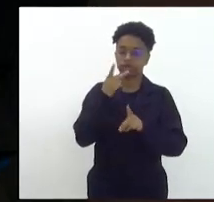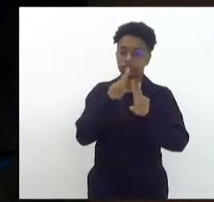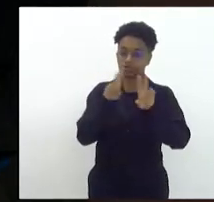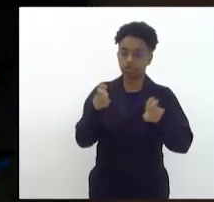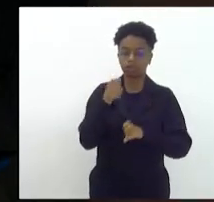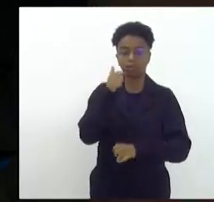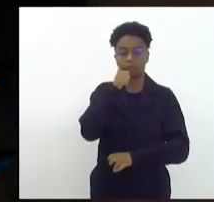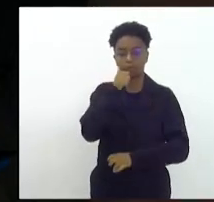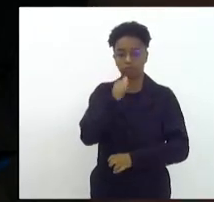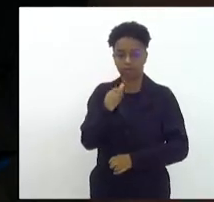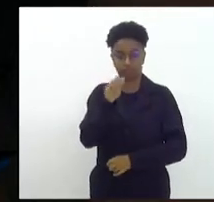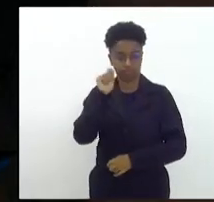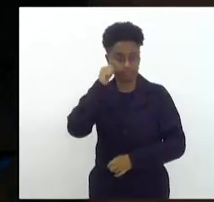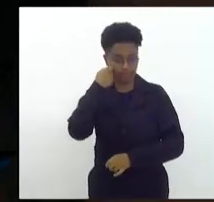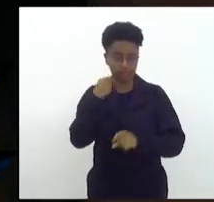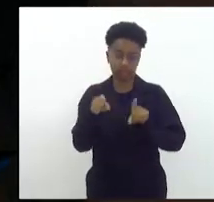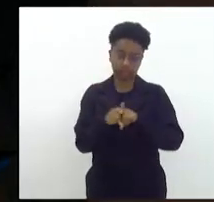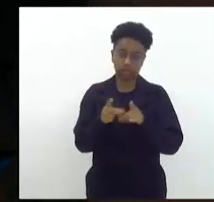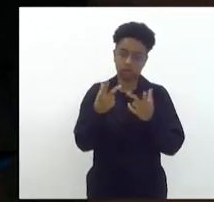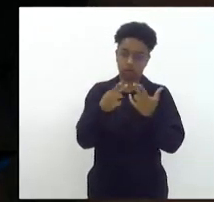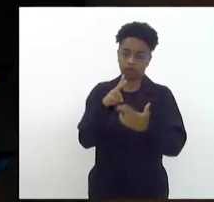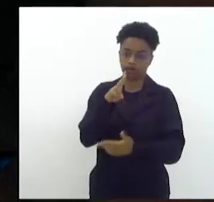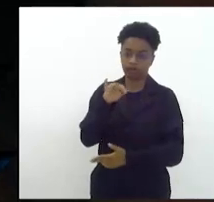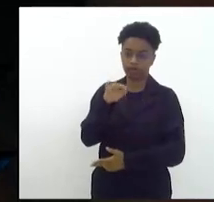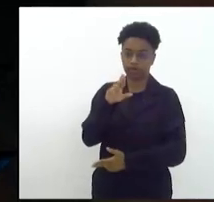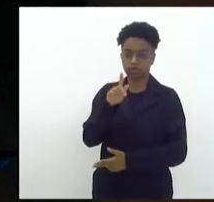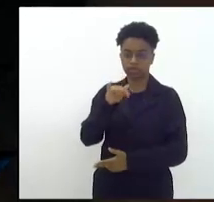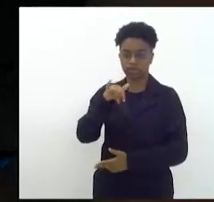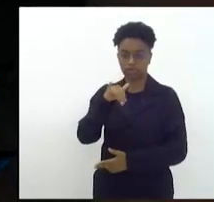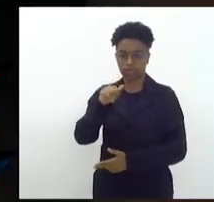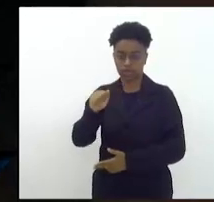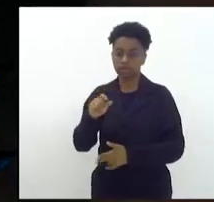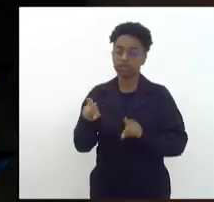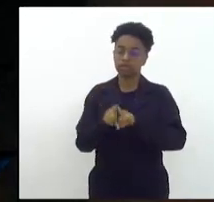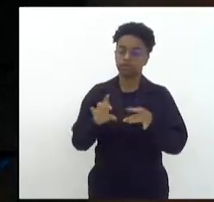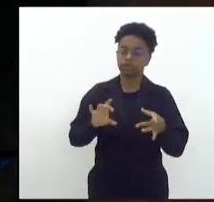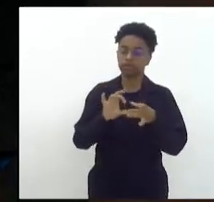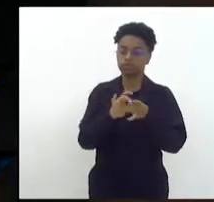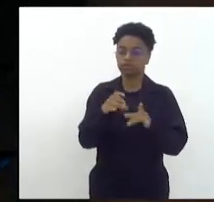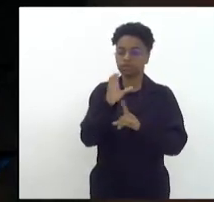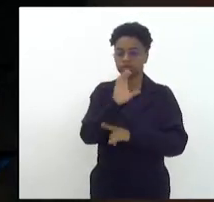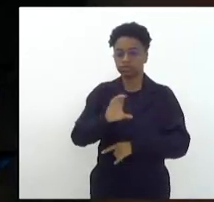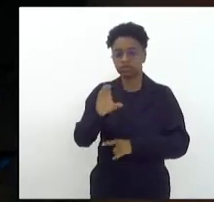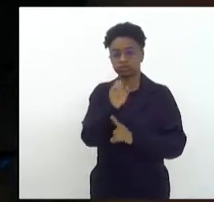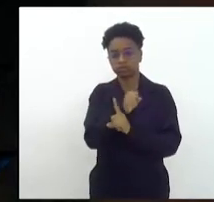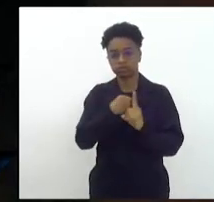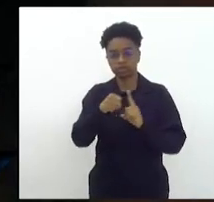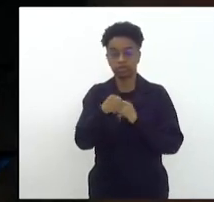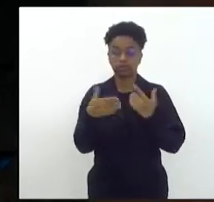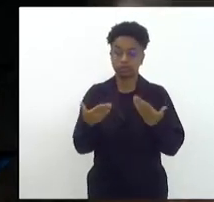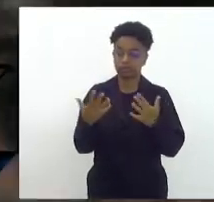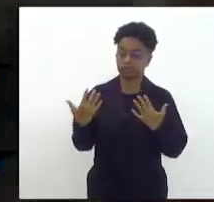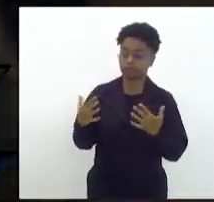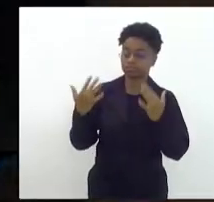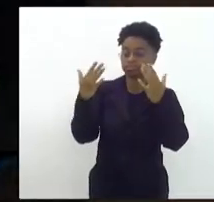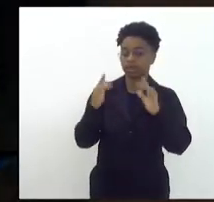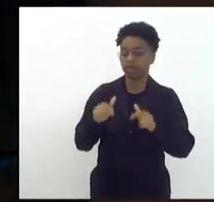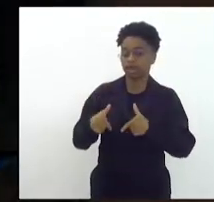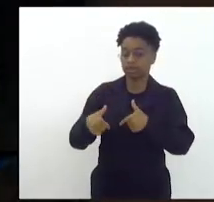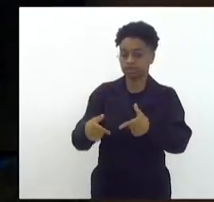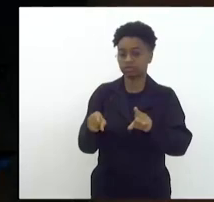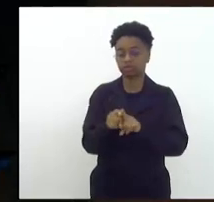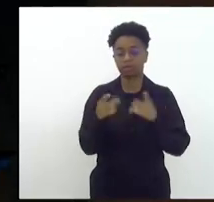Leoni Bicudo que também faz parte do que hoje chamamos de Ciências Sociais então saudar a iniciativa do autor